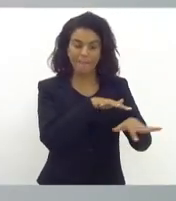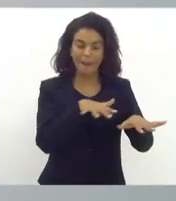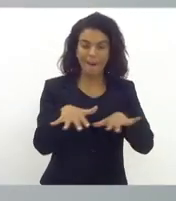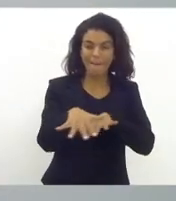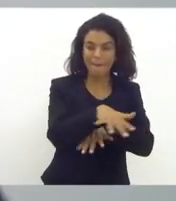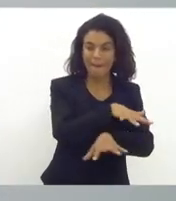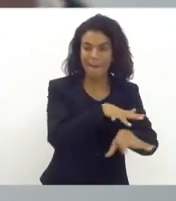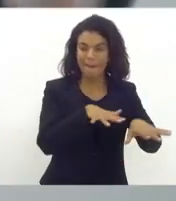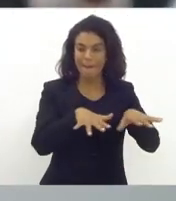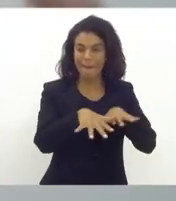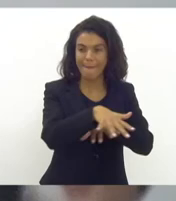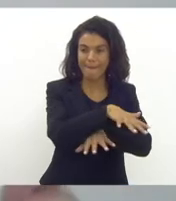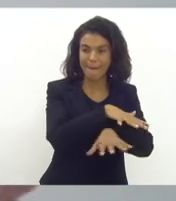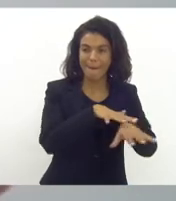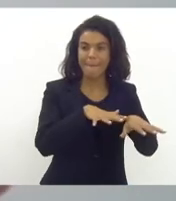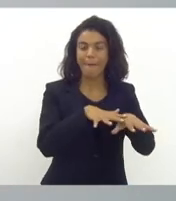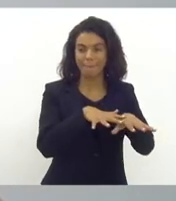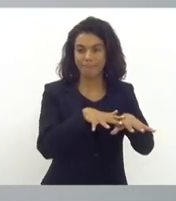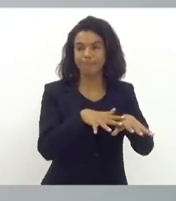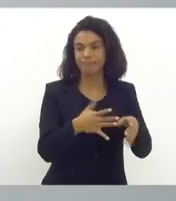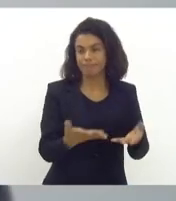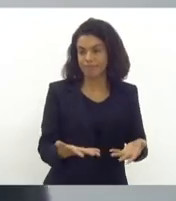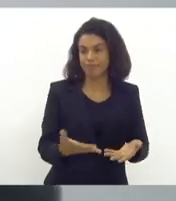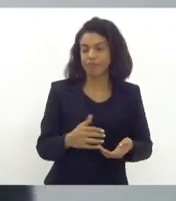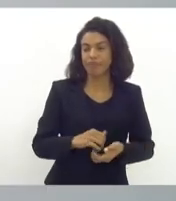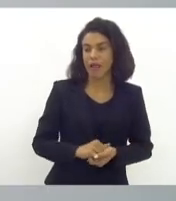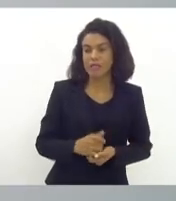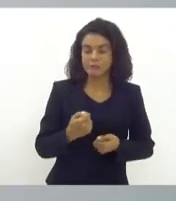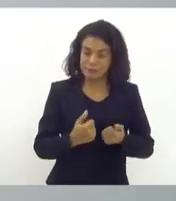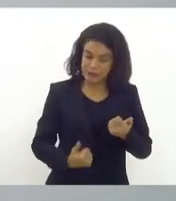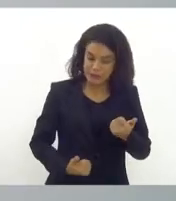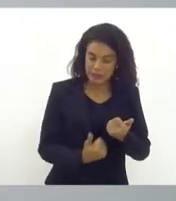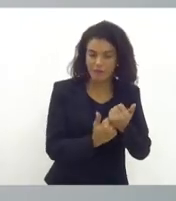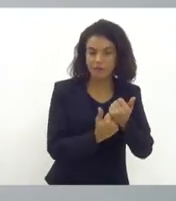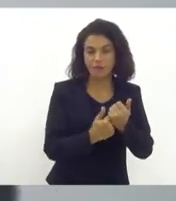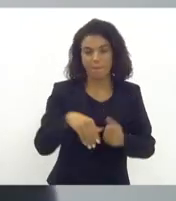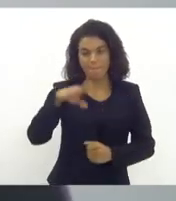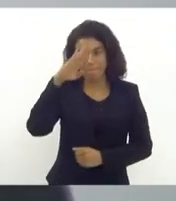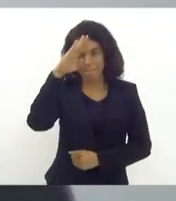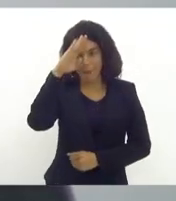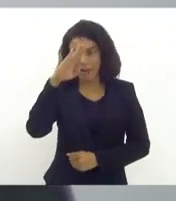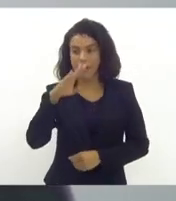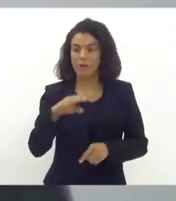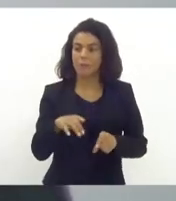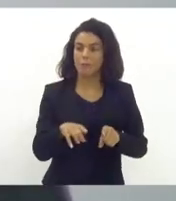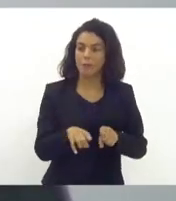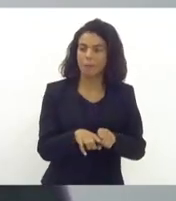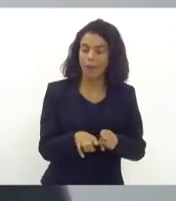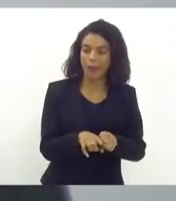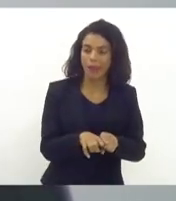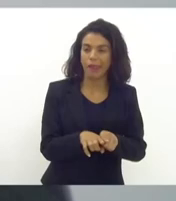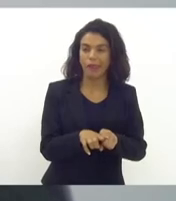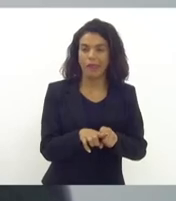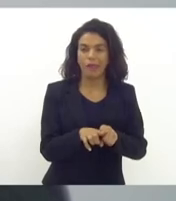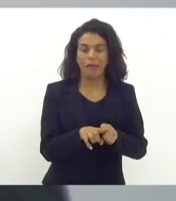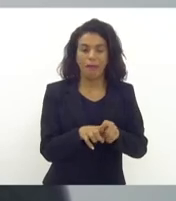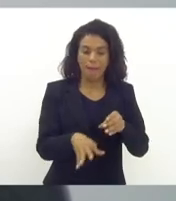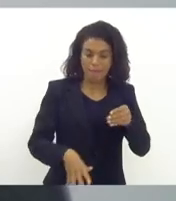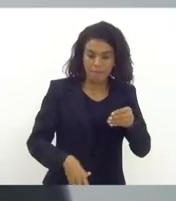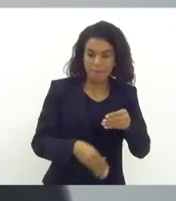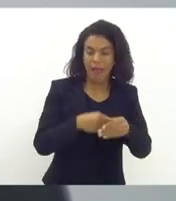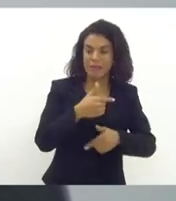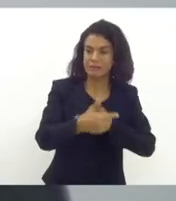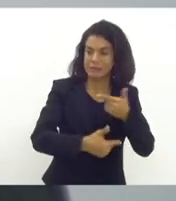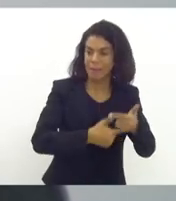um período por uma concentração muito grande de gente então a gente tem que reforçar Batalhão tem que reforçar é com com regime adicional de serviço